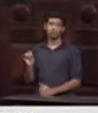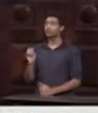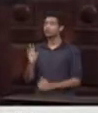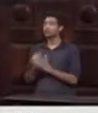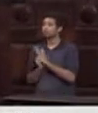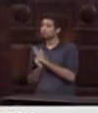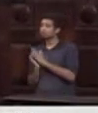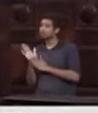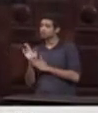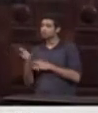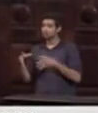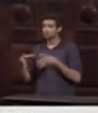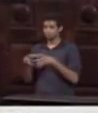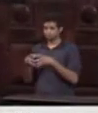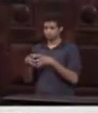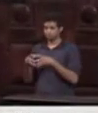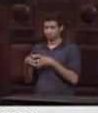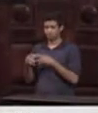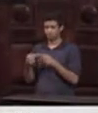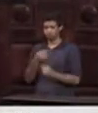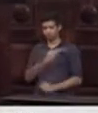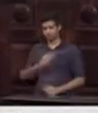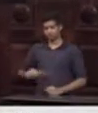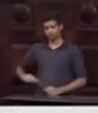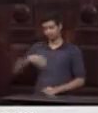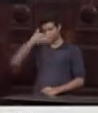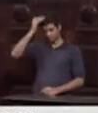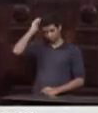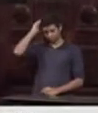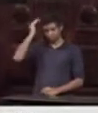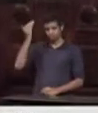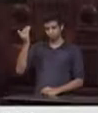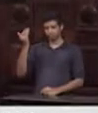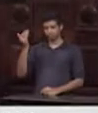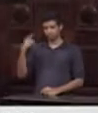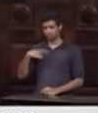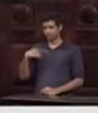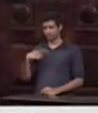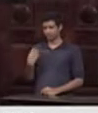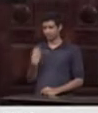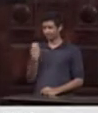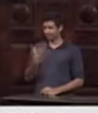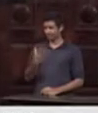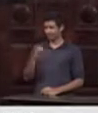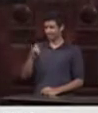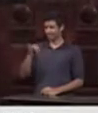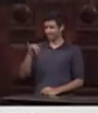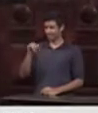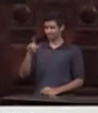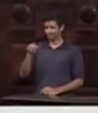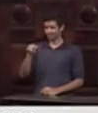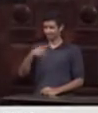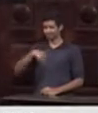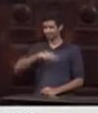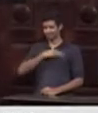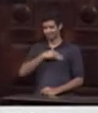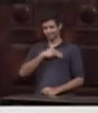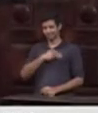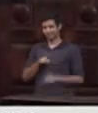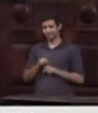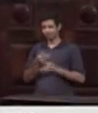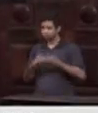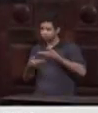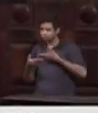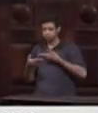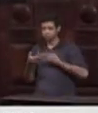do partido do governo Temer, a entrega dos cargos dos nossos ministros e a não participação no